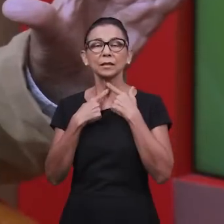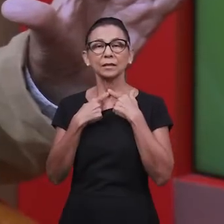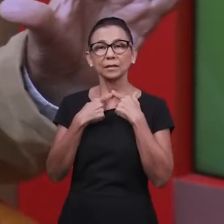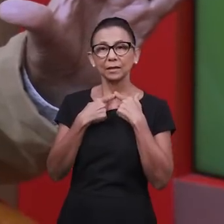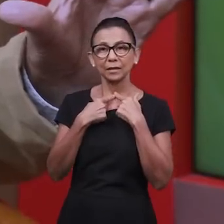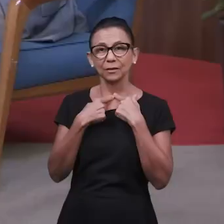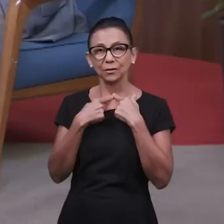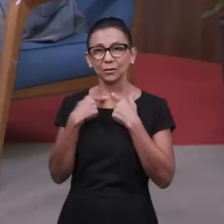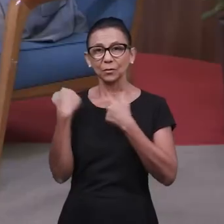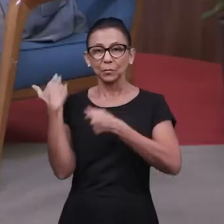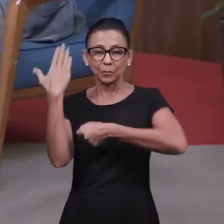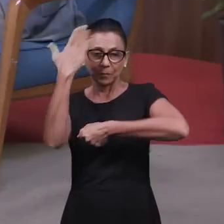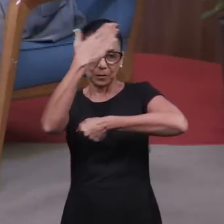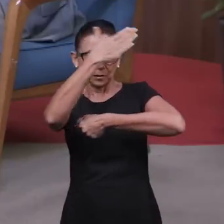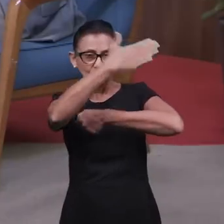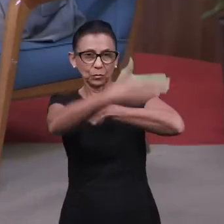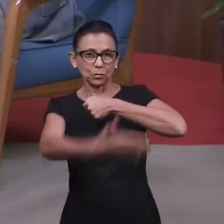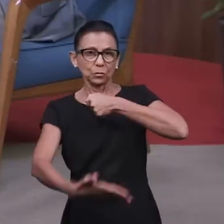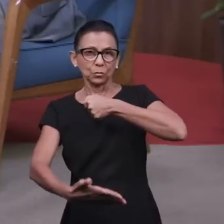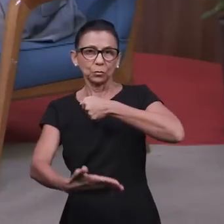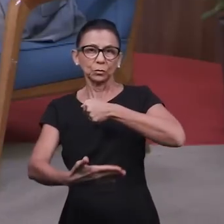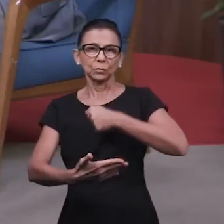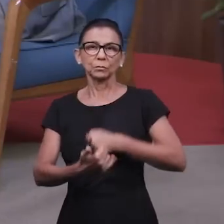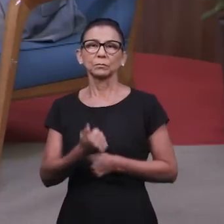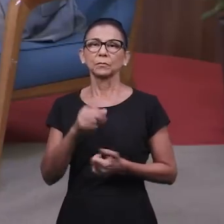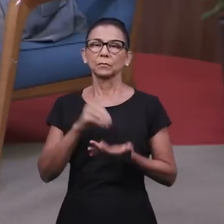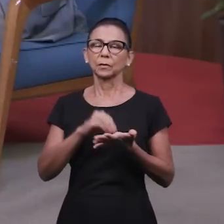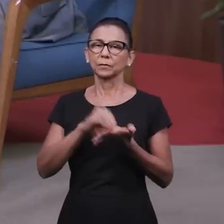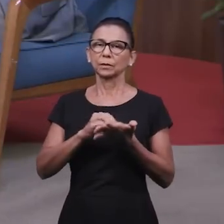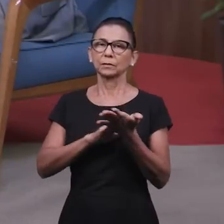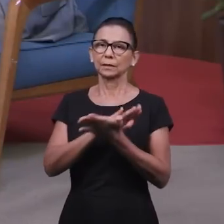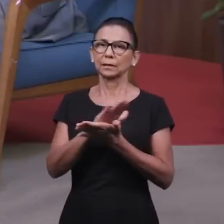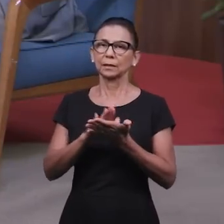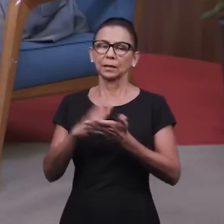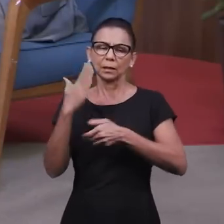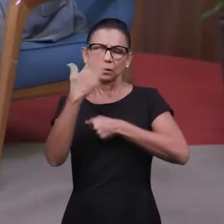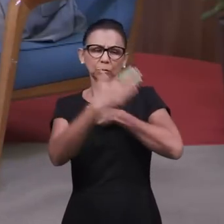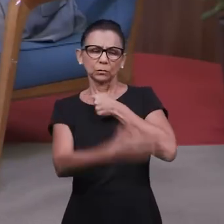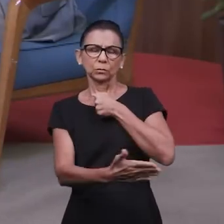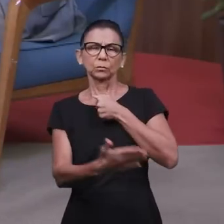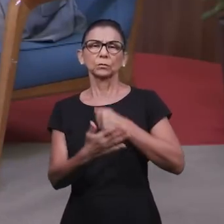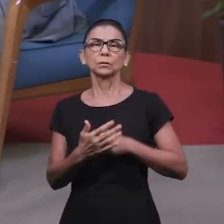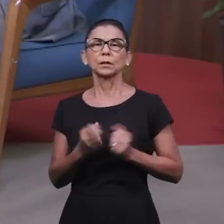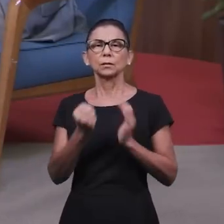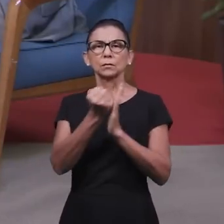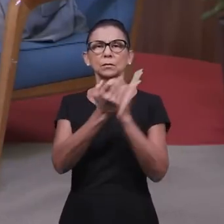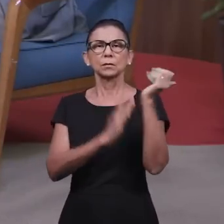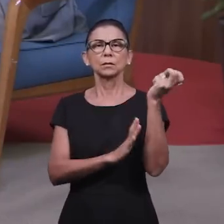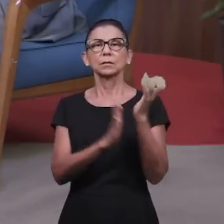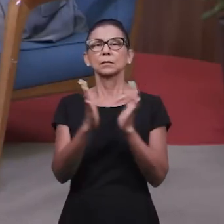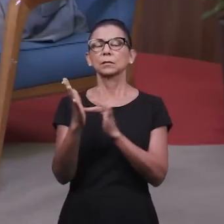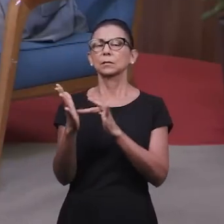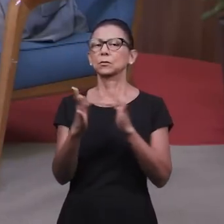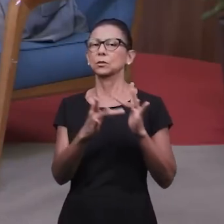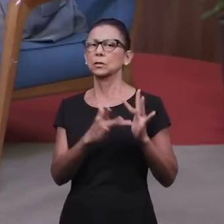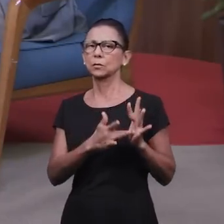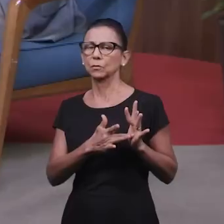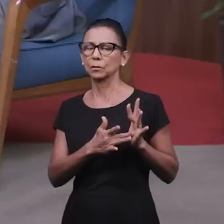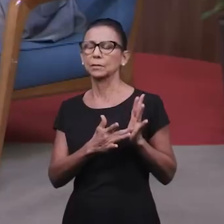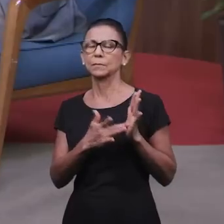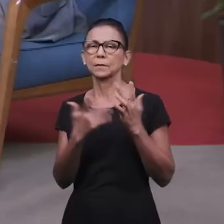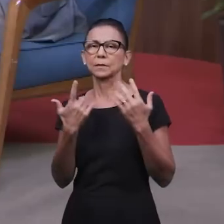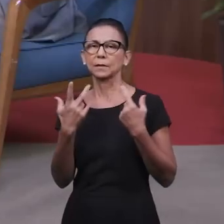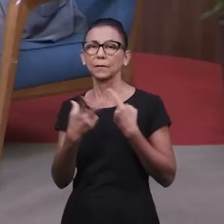faltar. Então, através da comunhão, você tem acesso às armas para vencer as lutas,